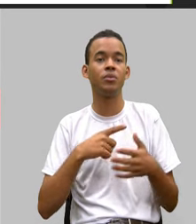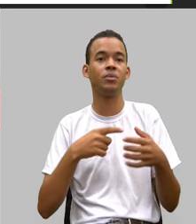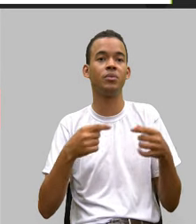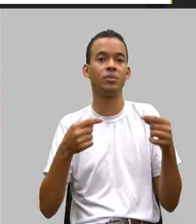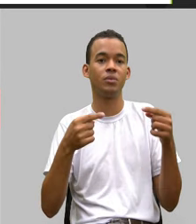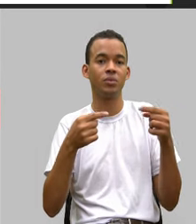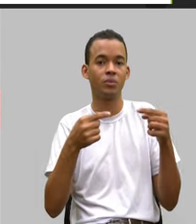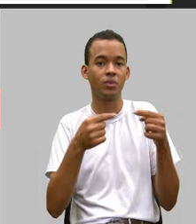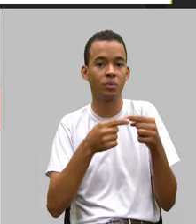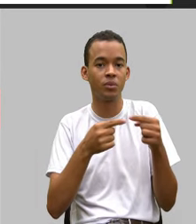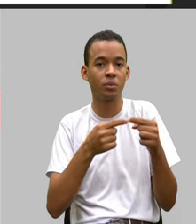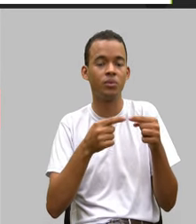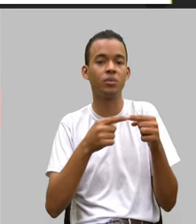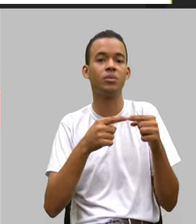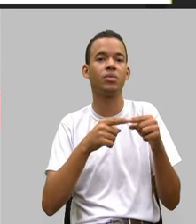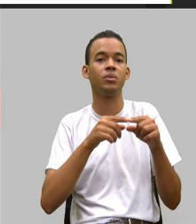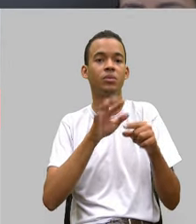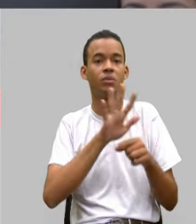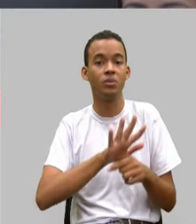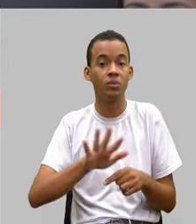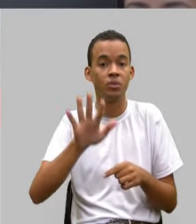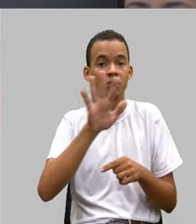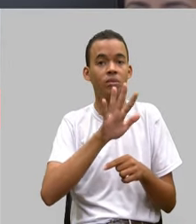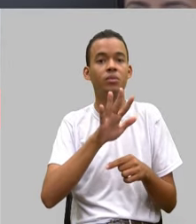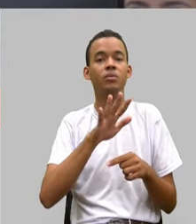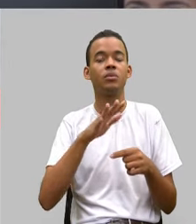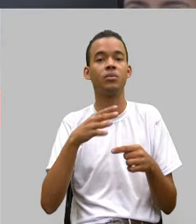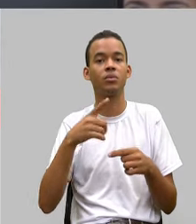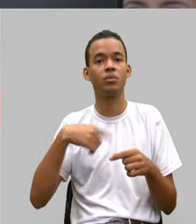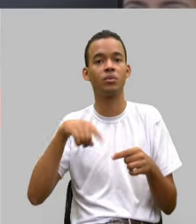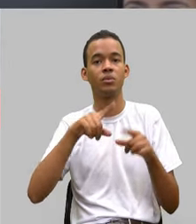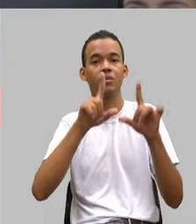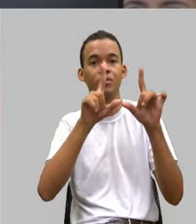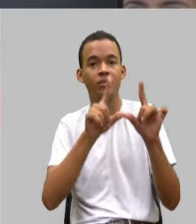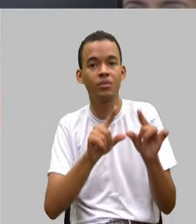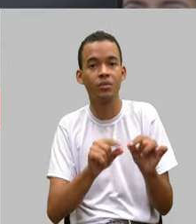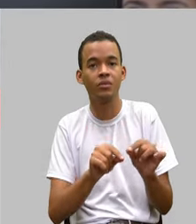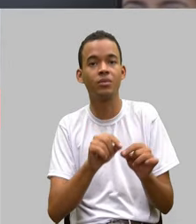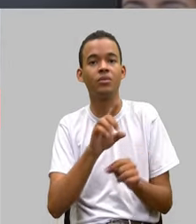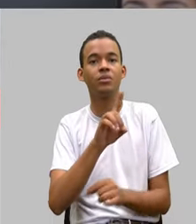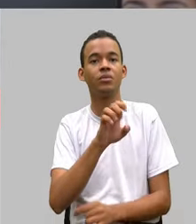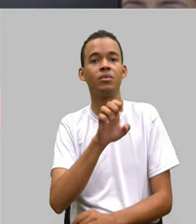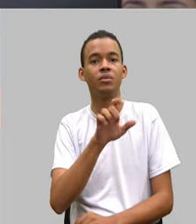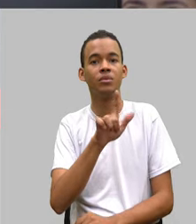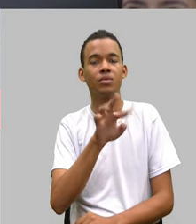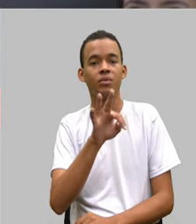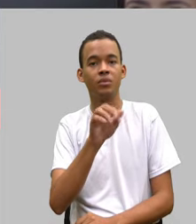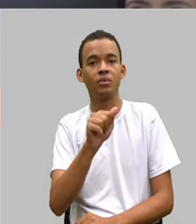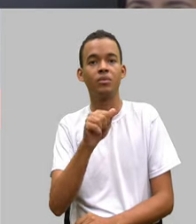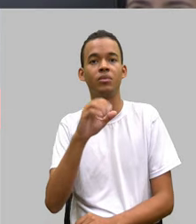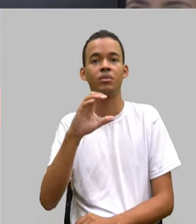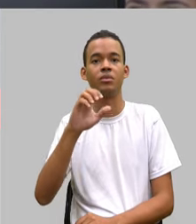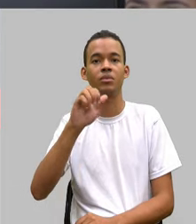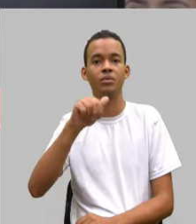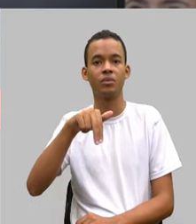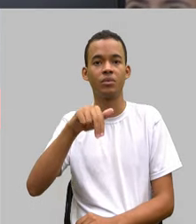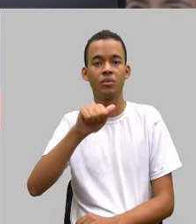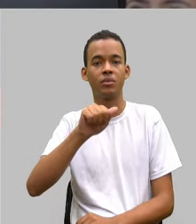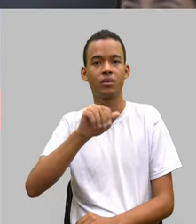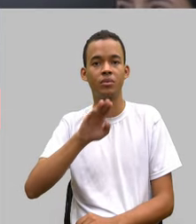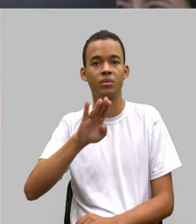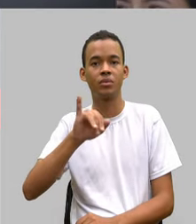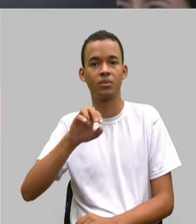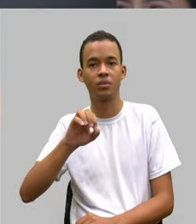adequada de thc a gente tinha uma proporção diminuída do delta9 tetrahidrocanabinol mas